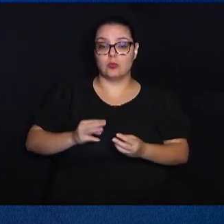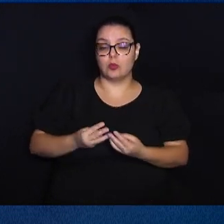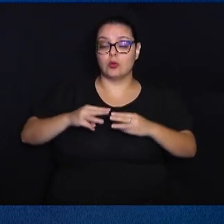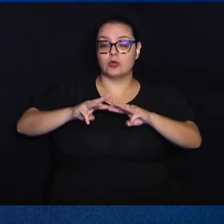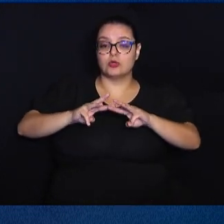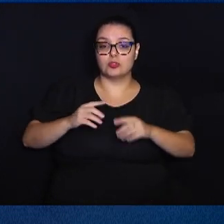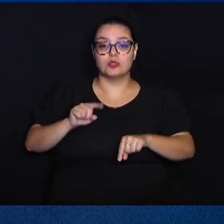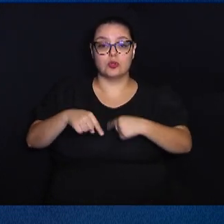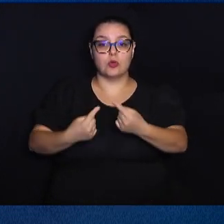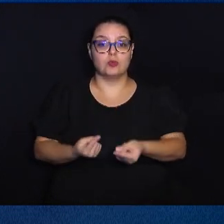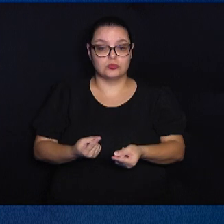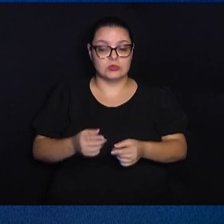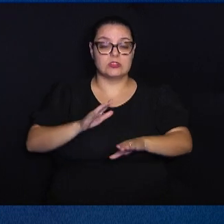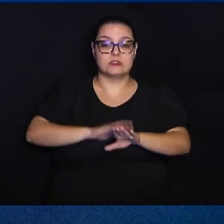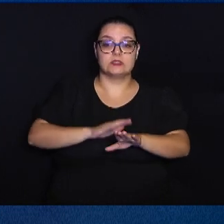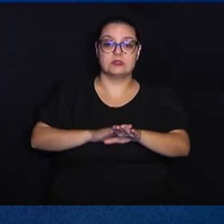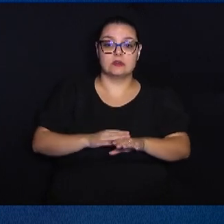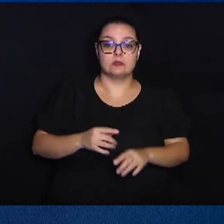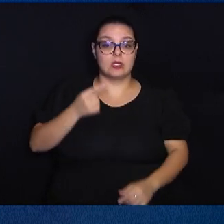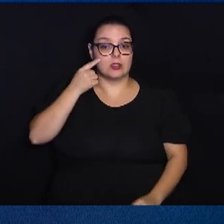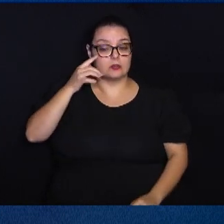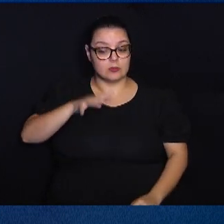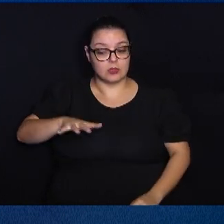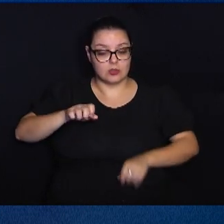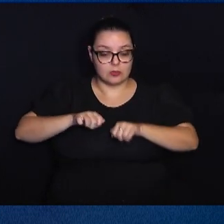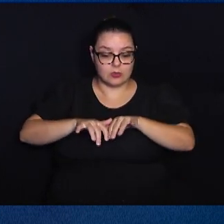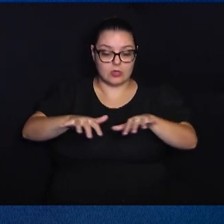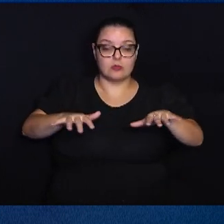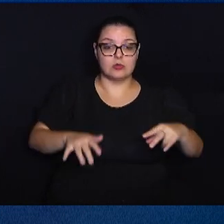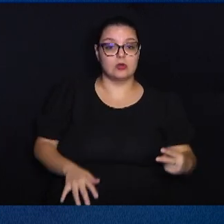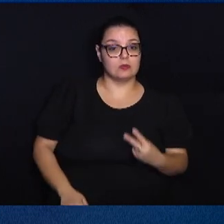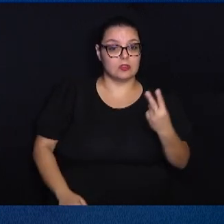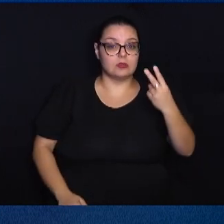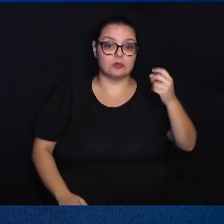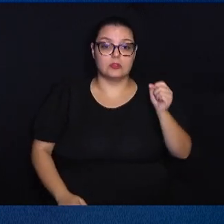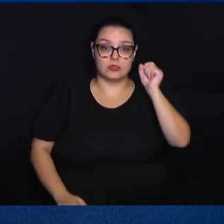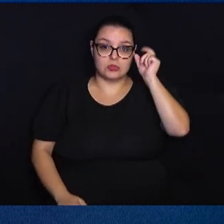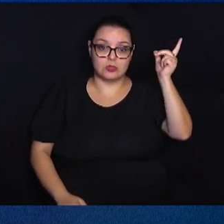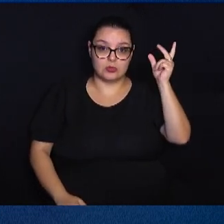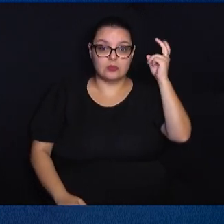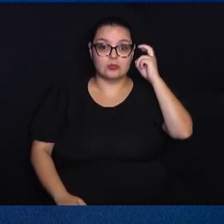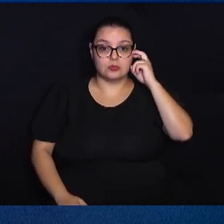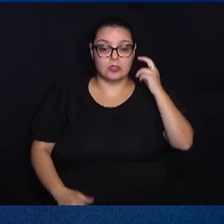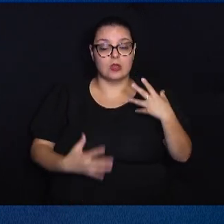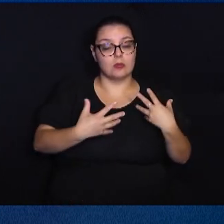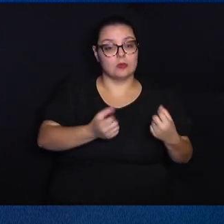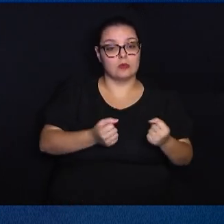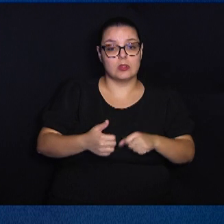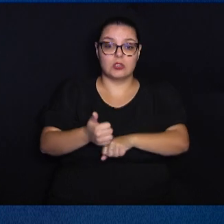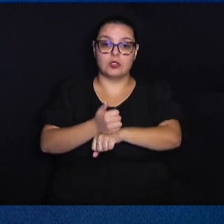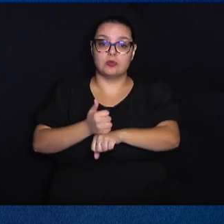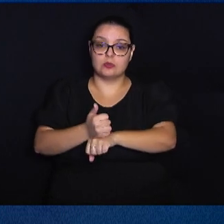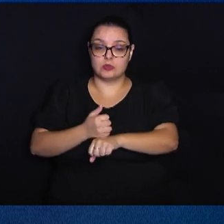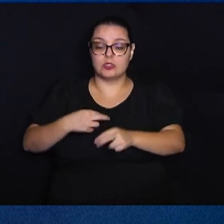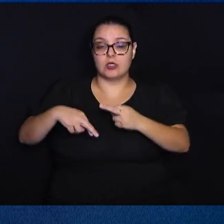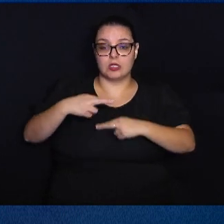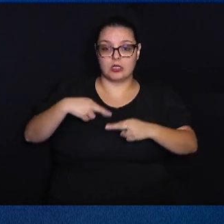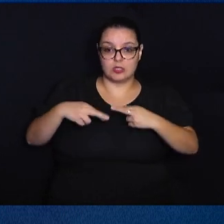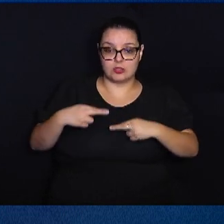sábado e domingo, e esse ano são 3 finais de semana. Por isso nós fizemos um requerimento de aplauso à paróquia pelo